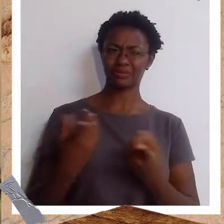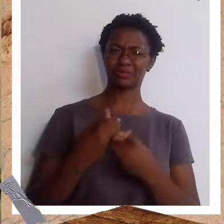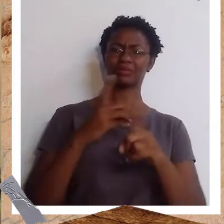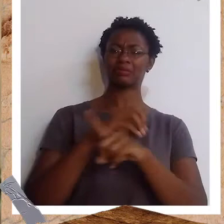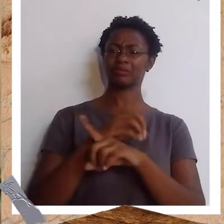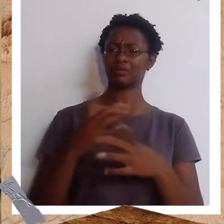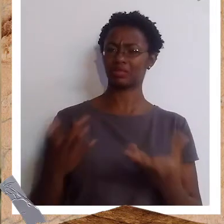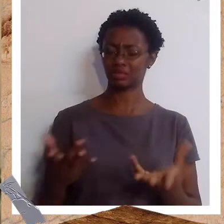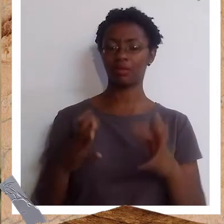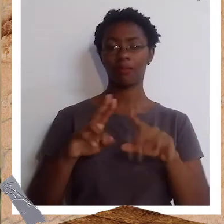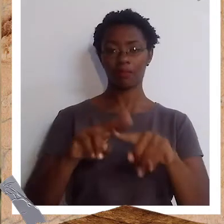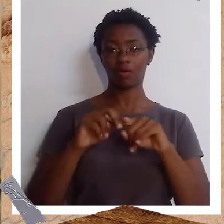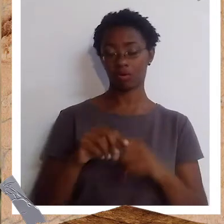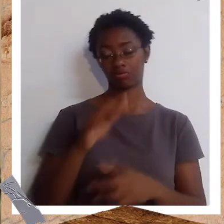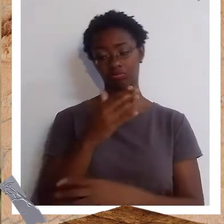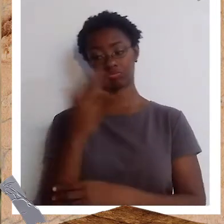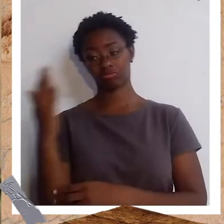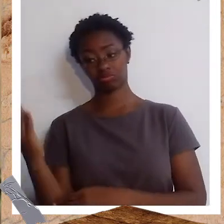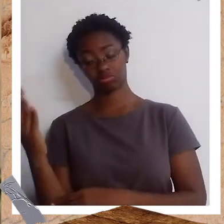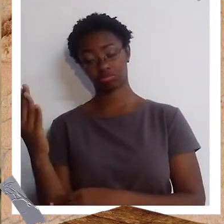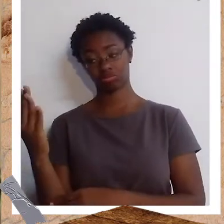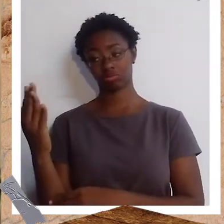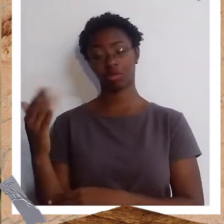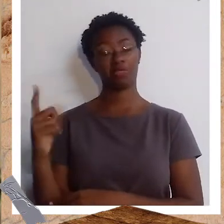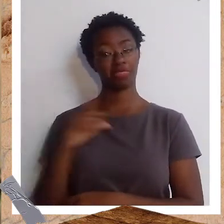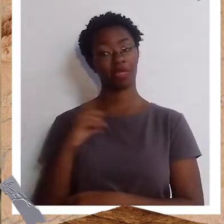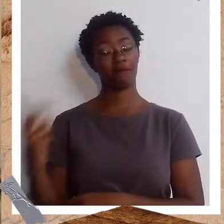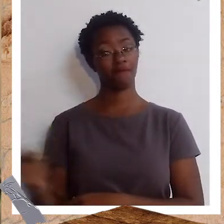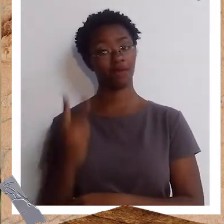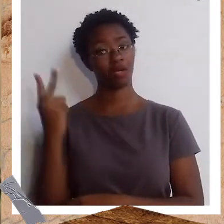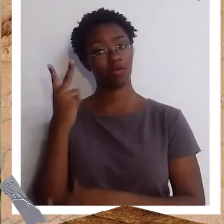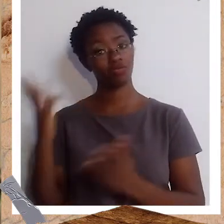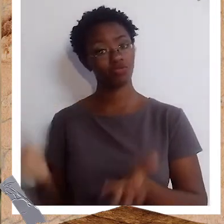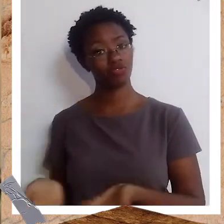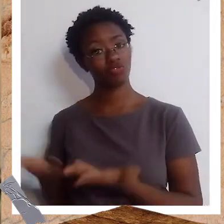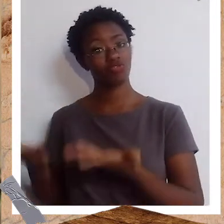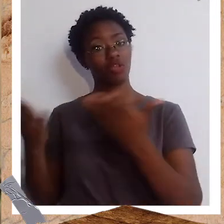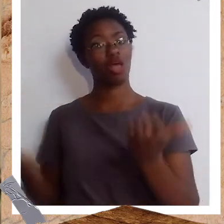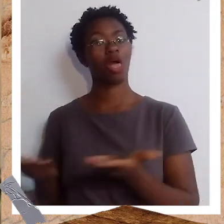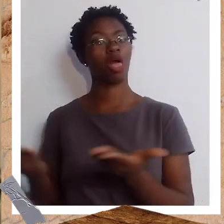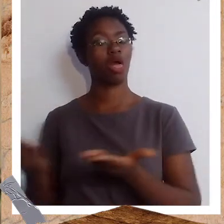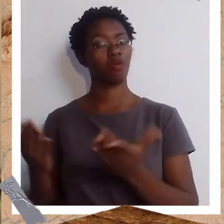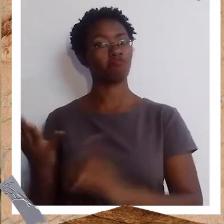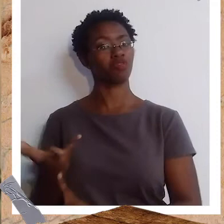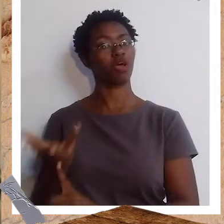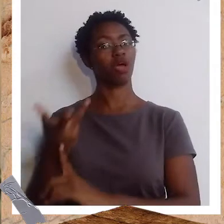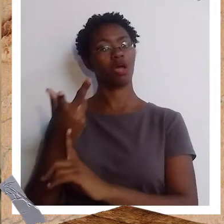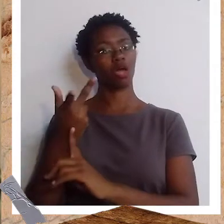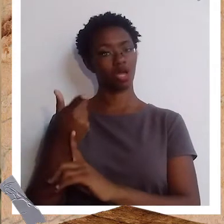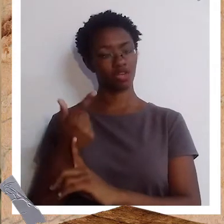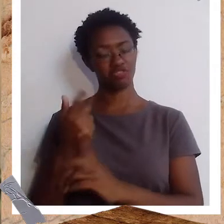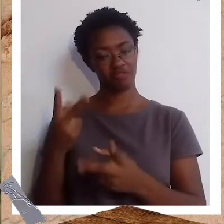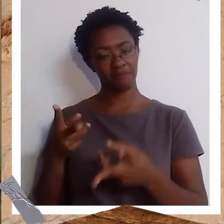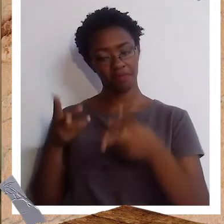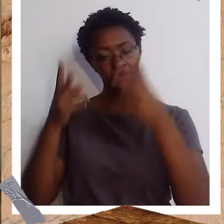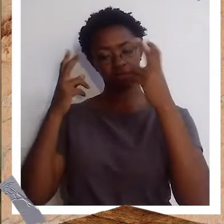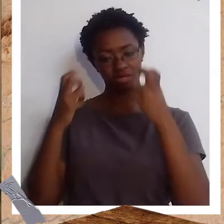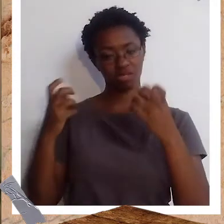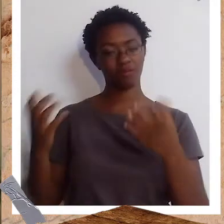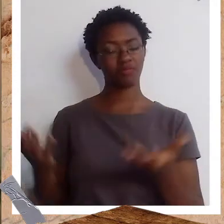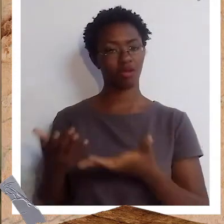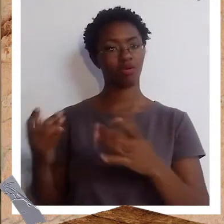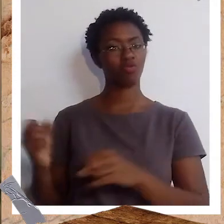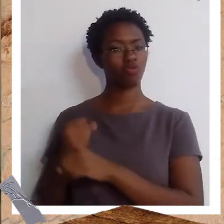um certo lado há uma valorização nesse momento, né, a gente pode ver pelos últimos